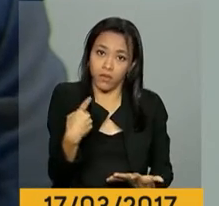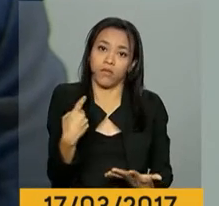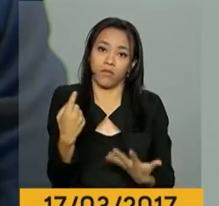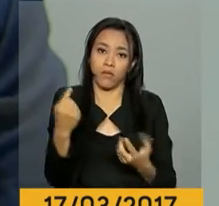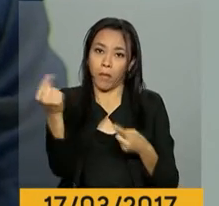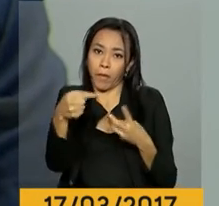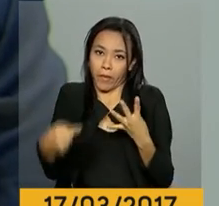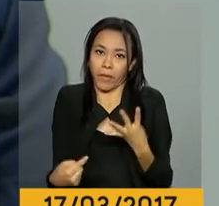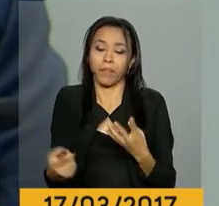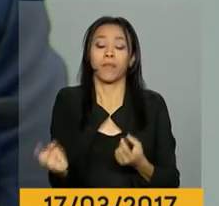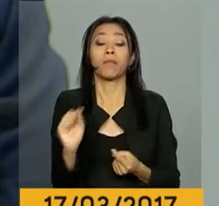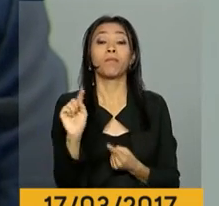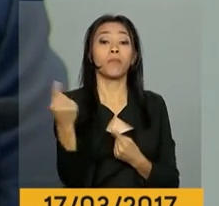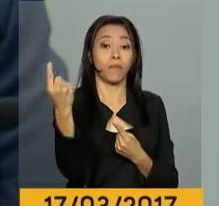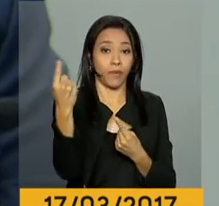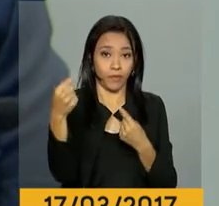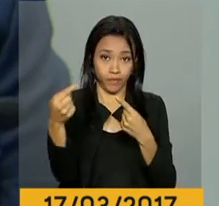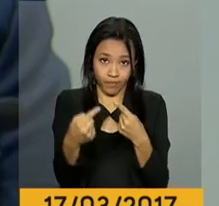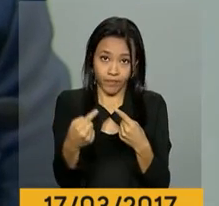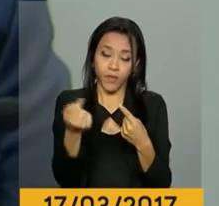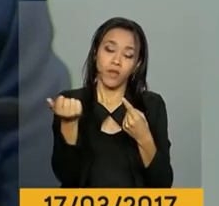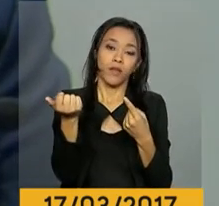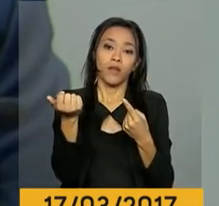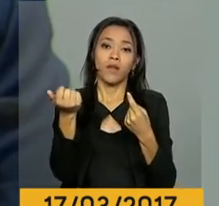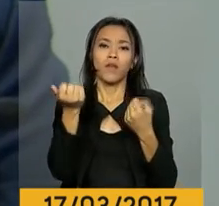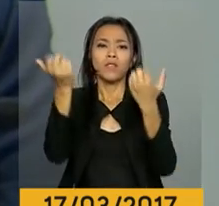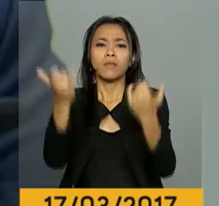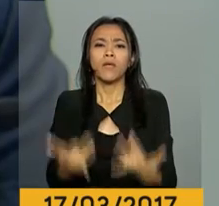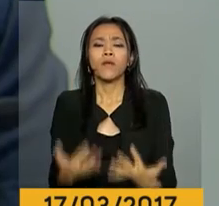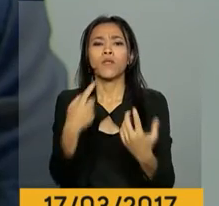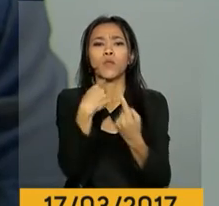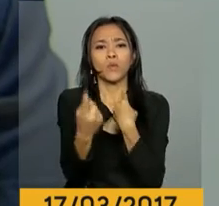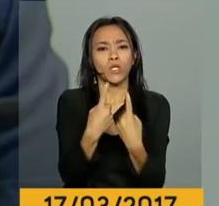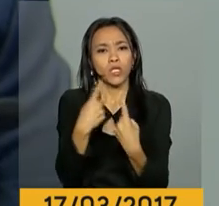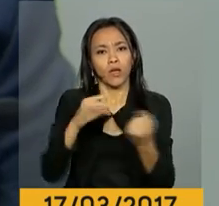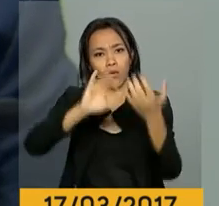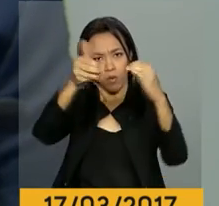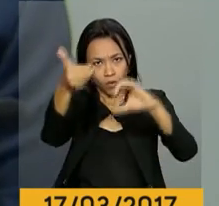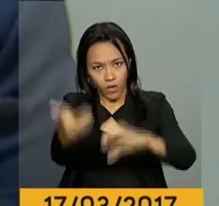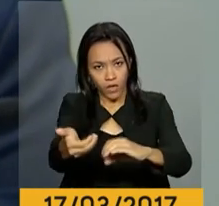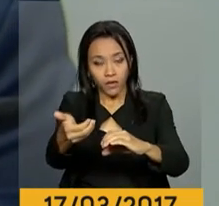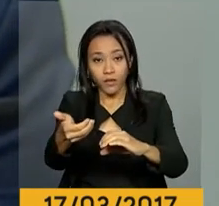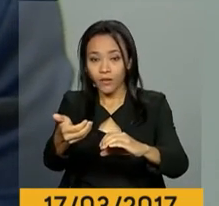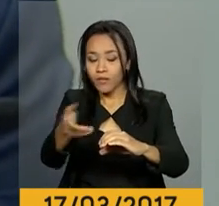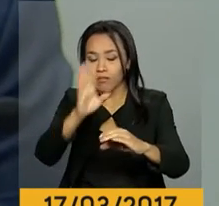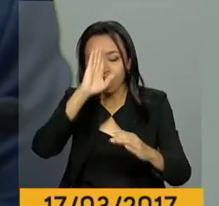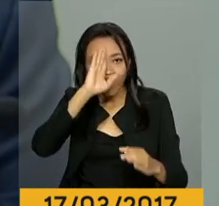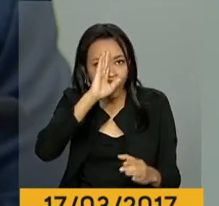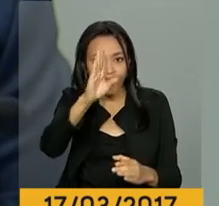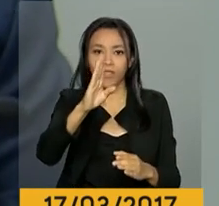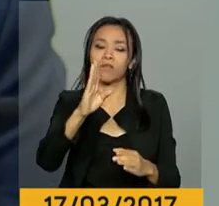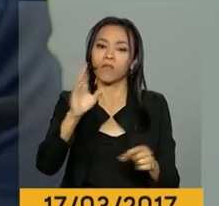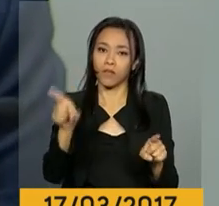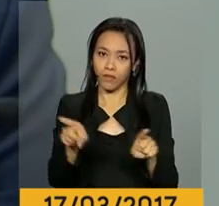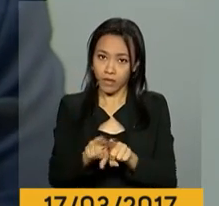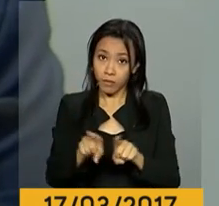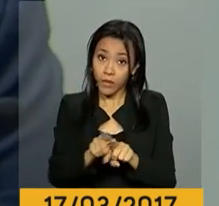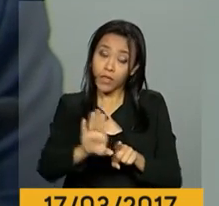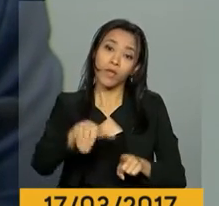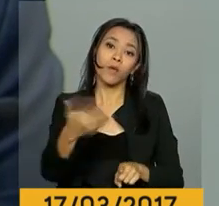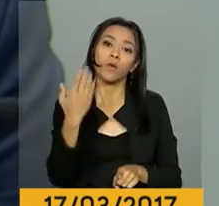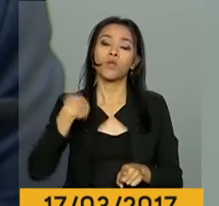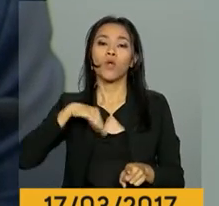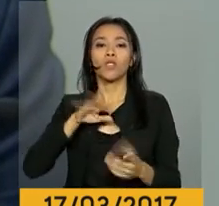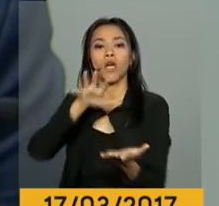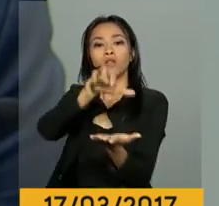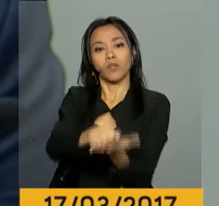esses fatos. Em primeiro lugar, reitero para dizer que o diálogo com o Congresso Nacional é fundamental. Também, quando nós